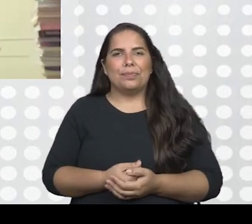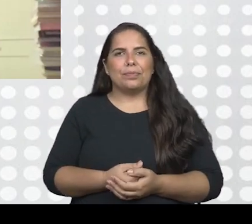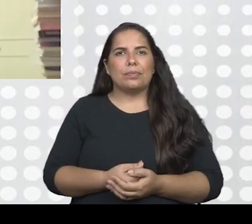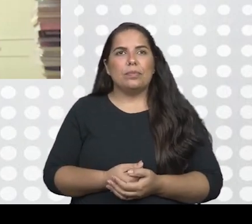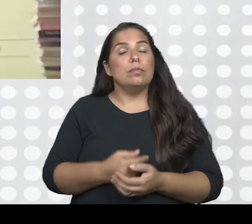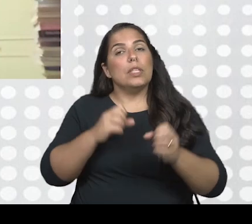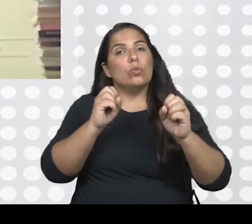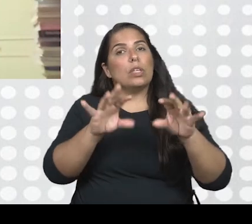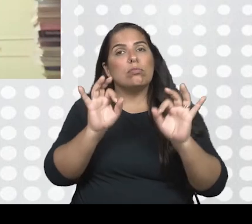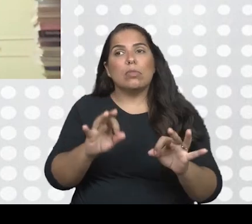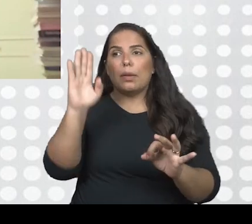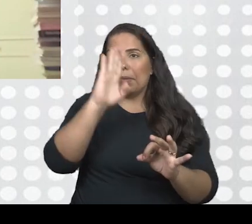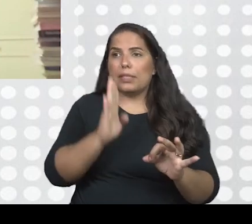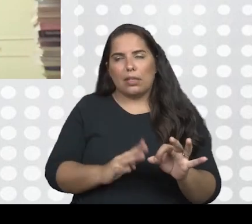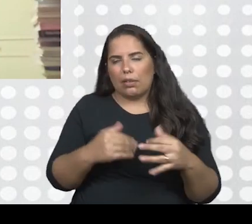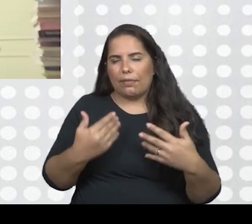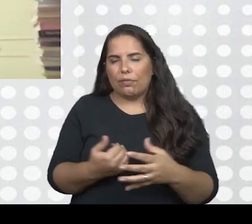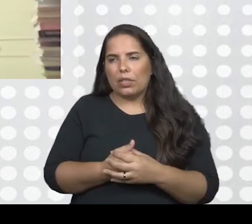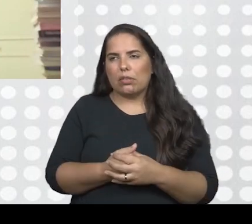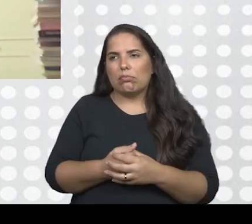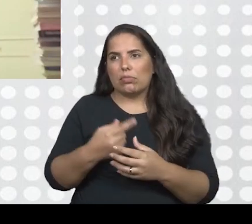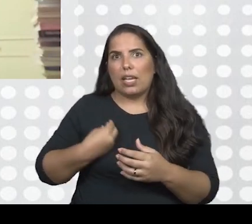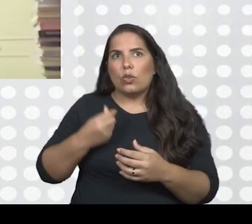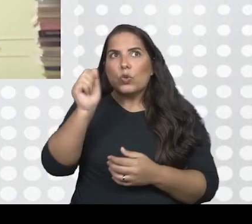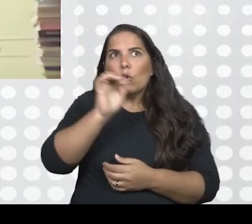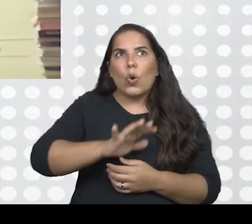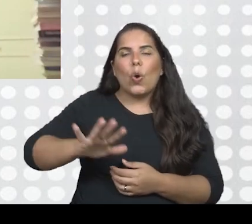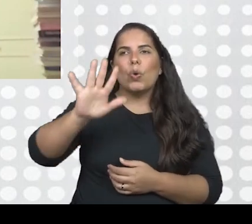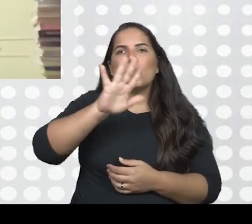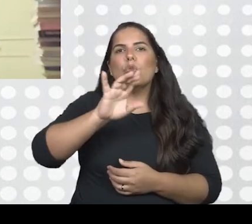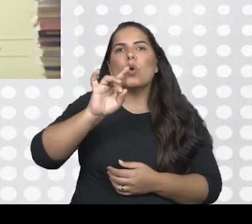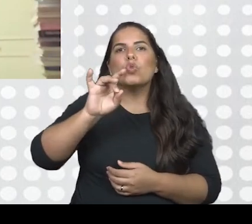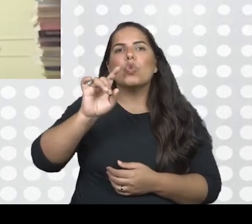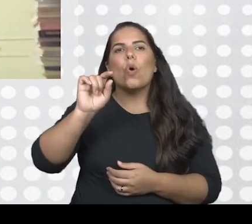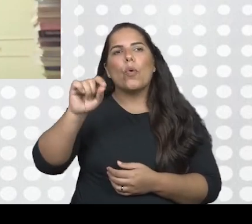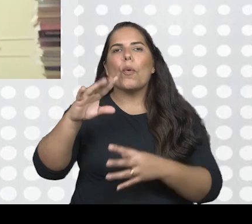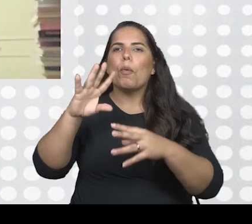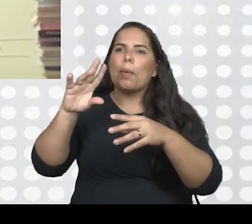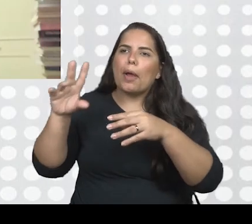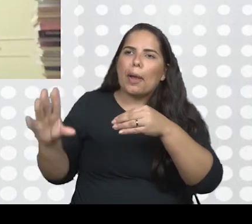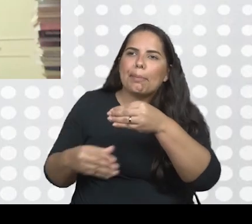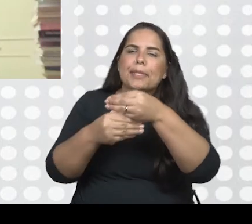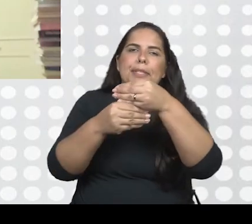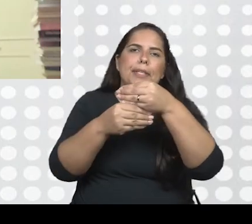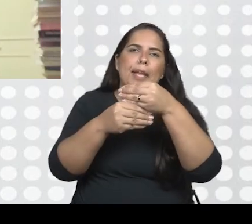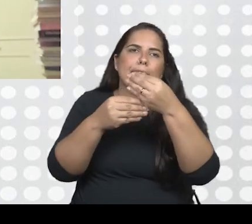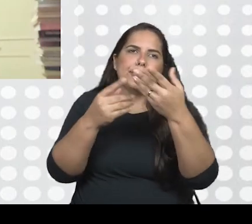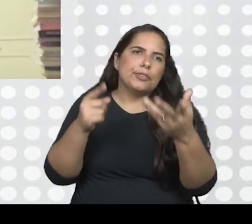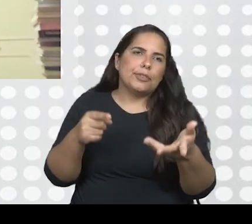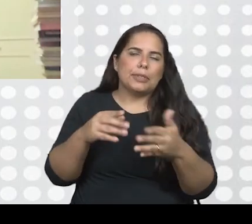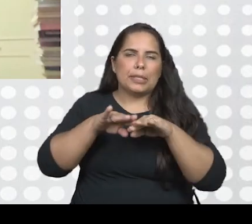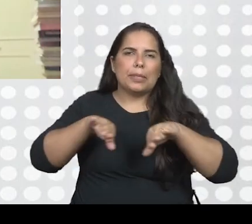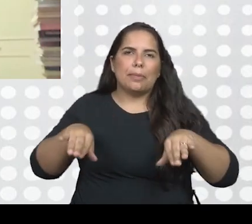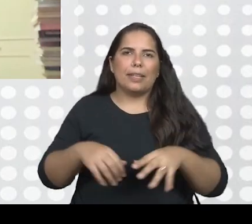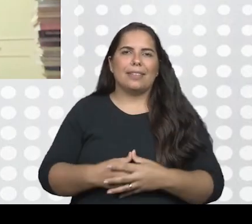da educação, né, brasileira, enfim, faz parte do todo, e não como uma parte anexa ou destacada e